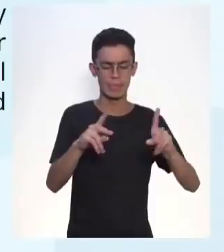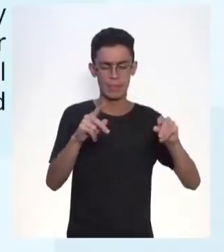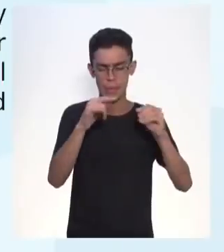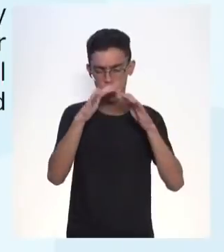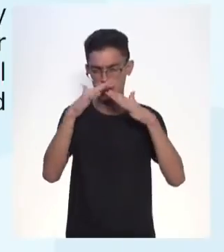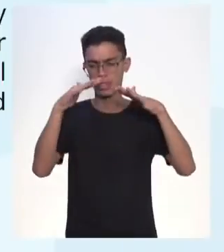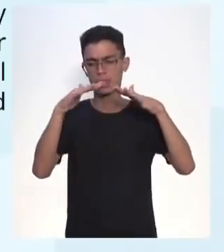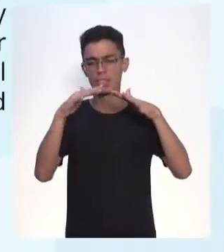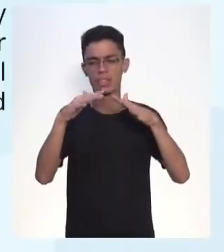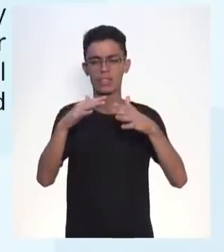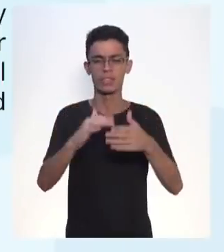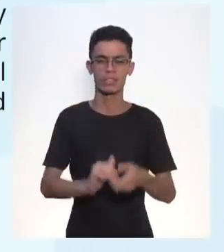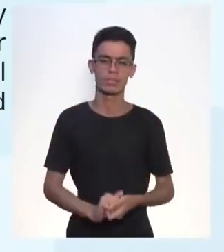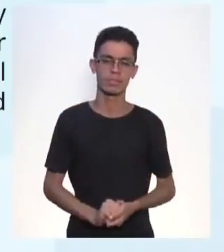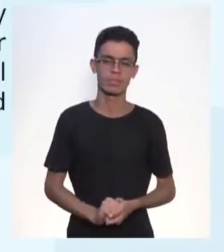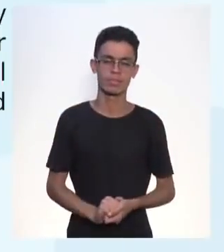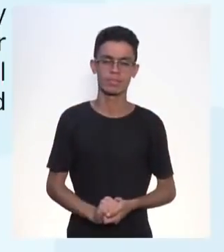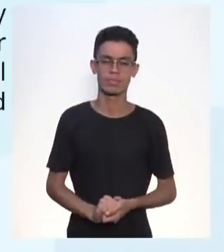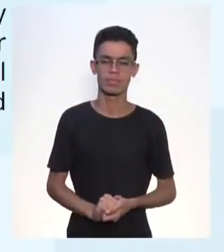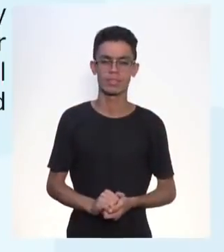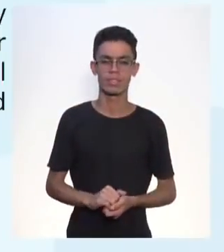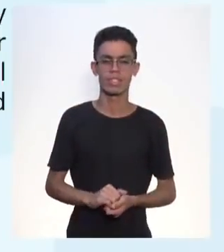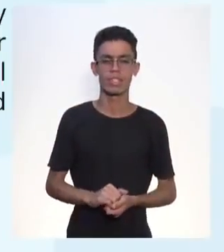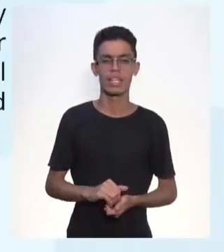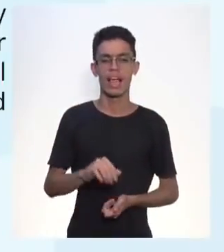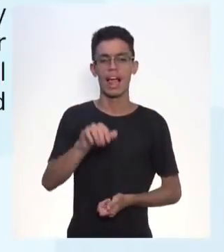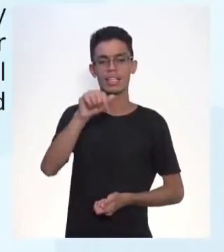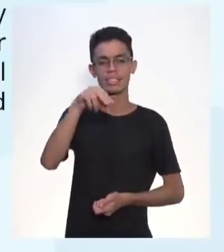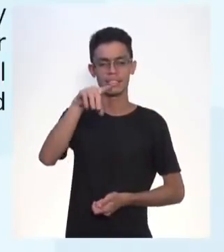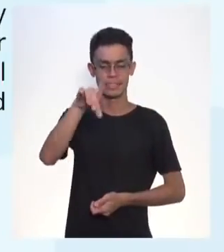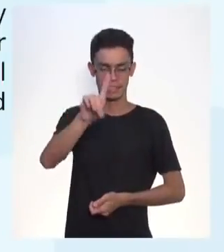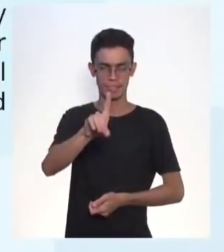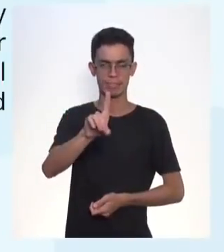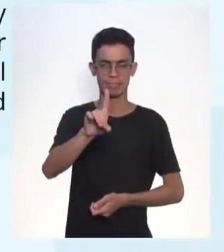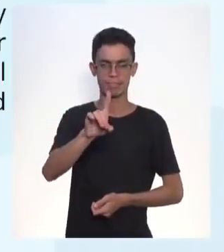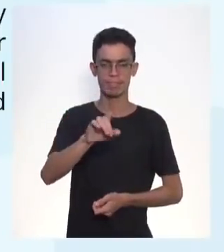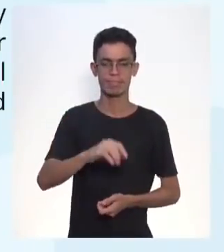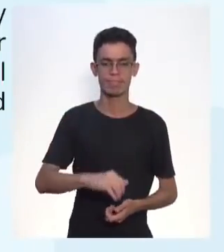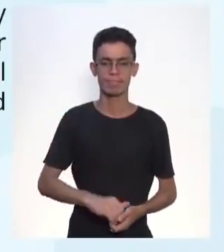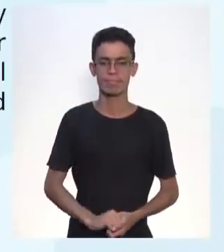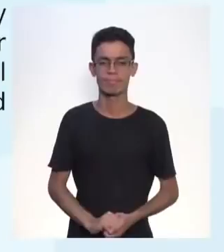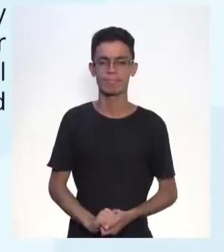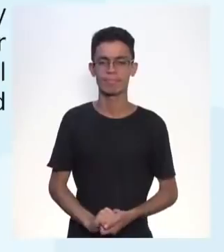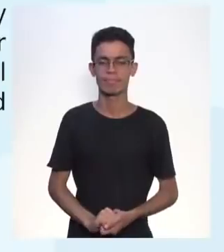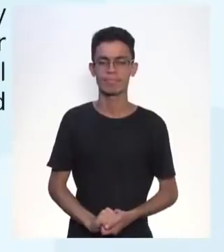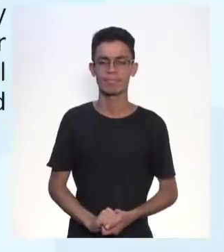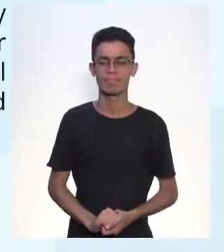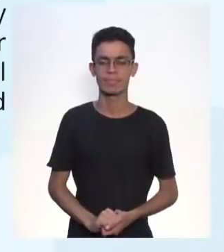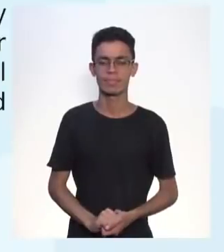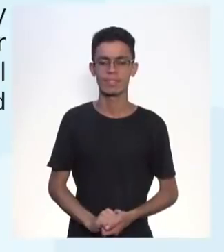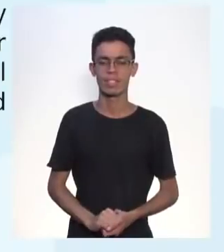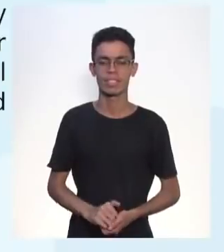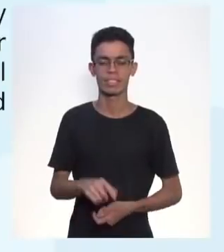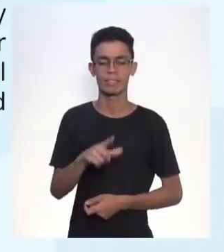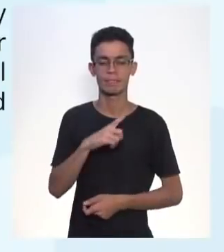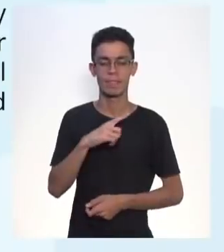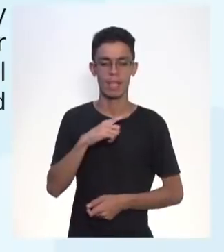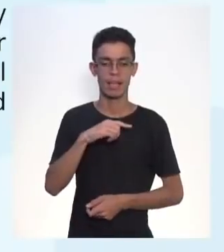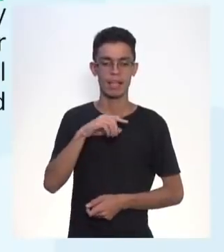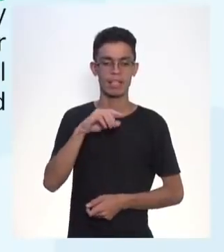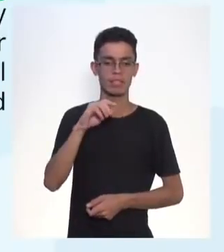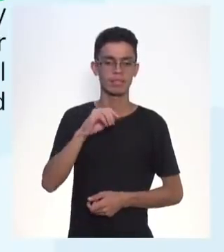empoeirada. And, aí, uma adição. Full of hard stones. Então, a gente tem aqui